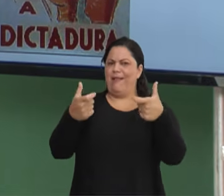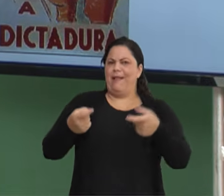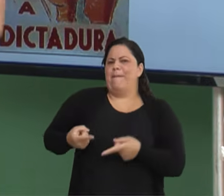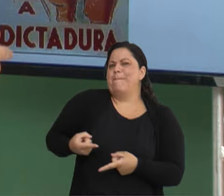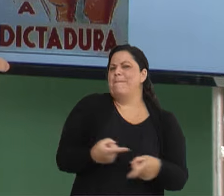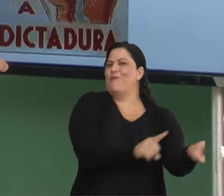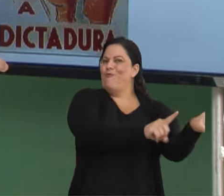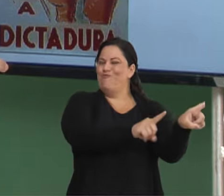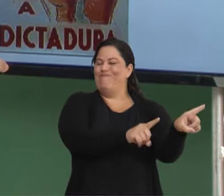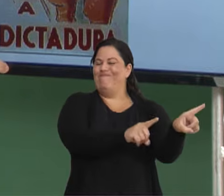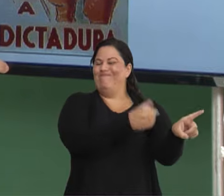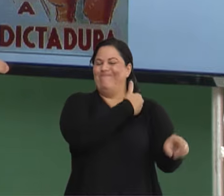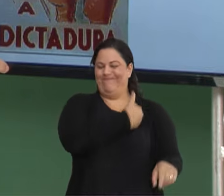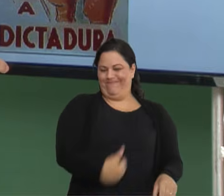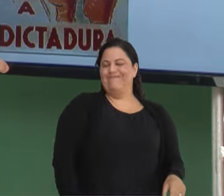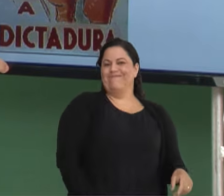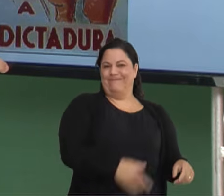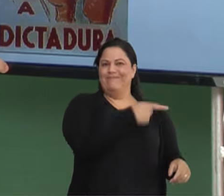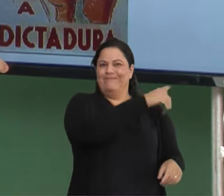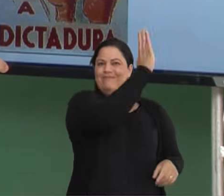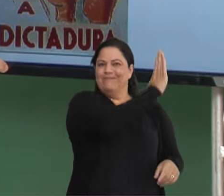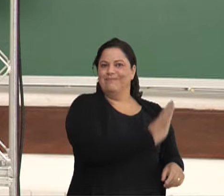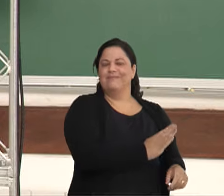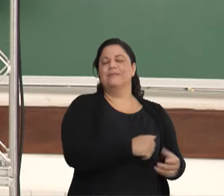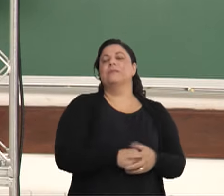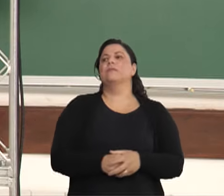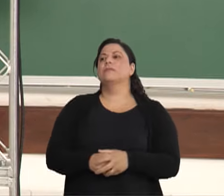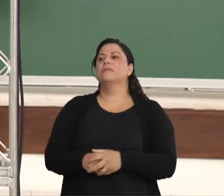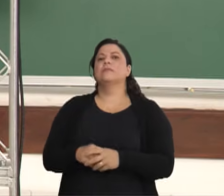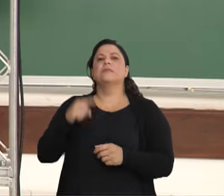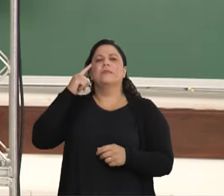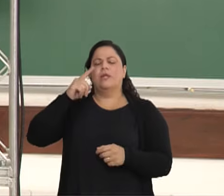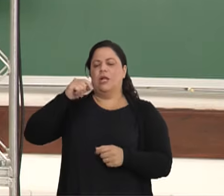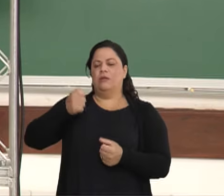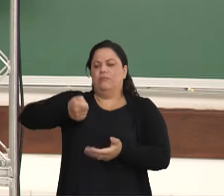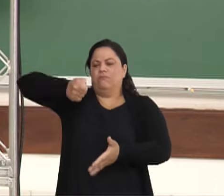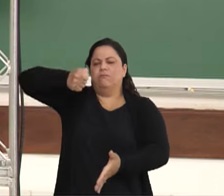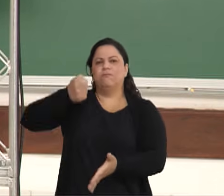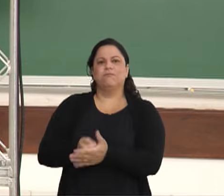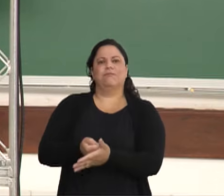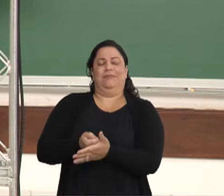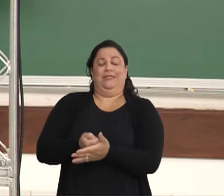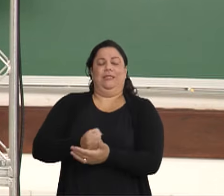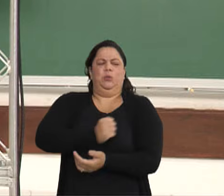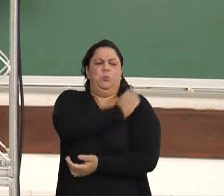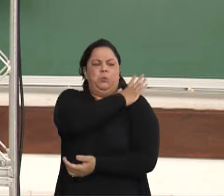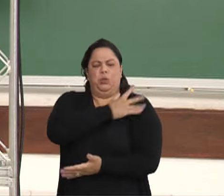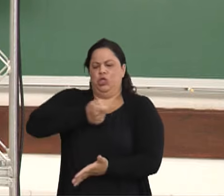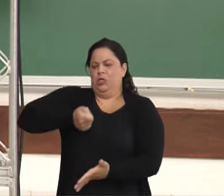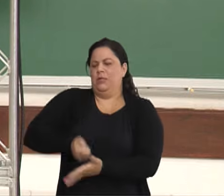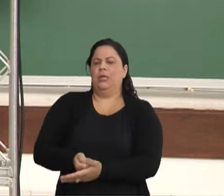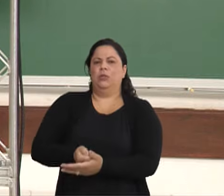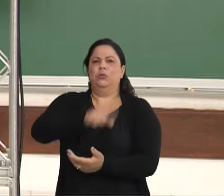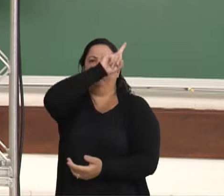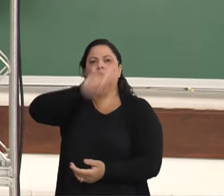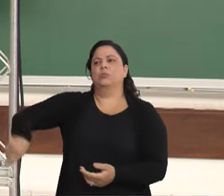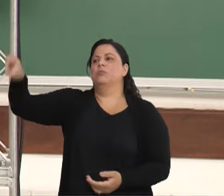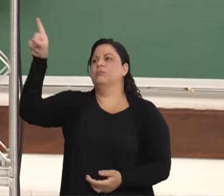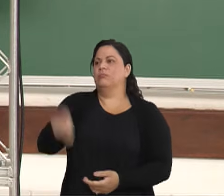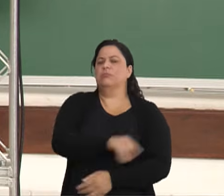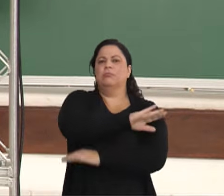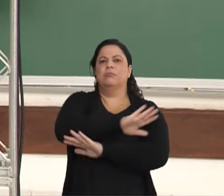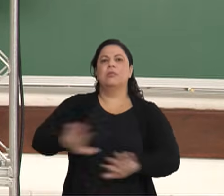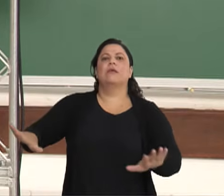Repara, abaixo a ditadura. E esse cartaz, ele tem um bandeirante, que é essa